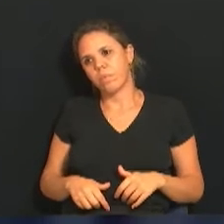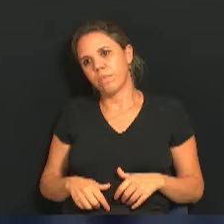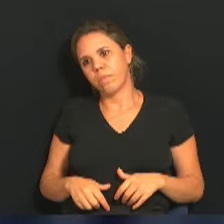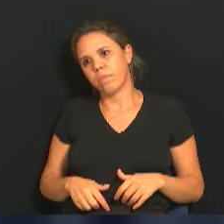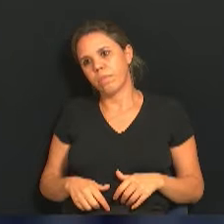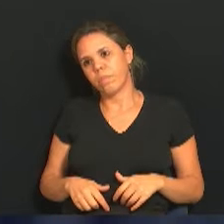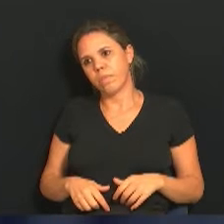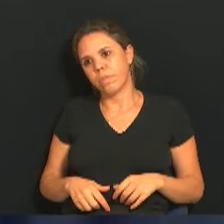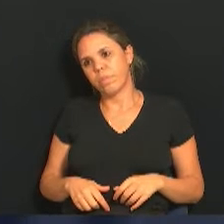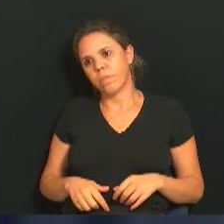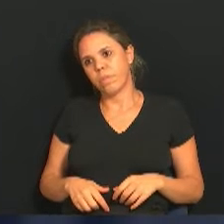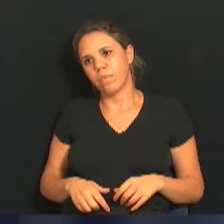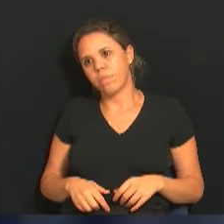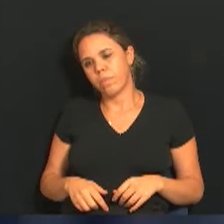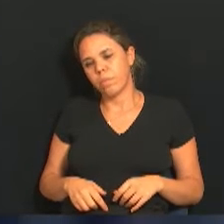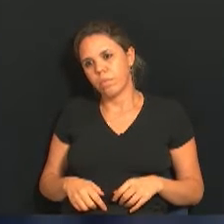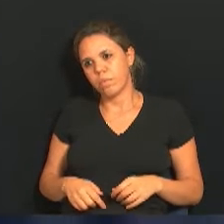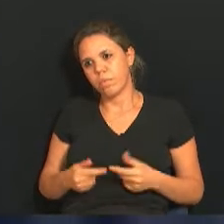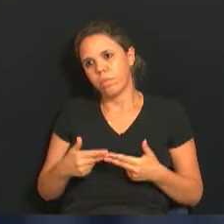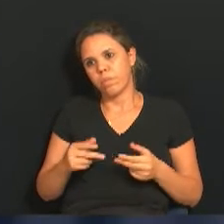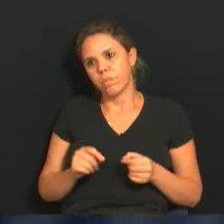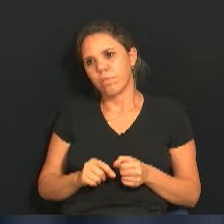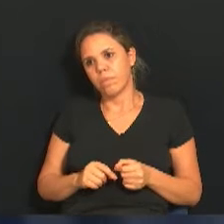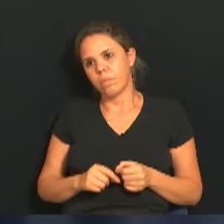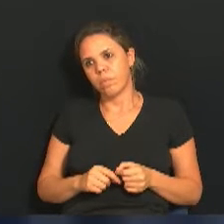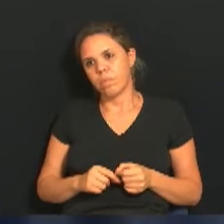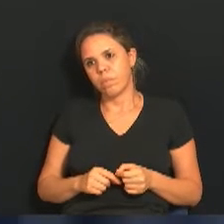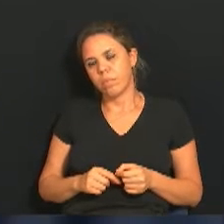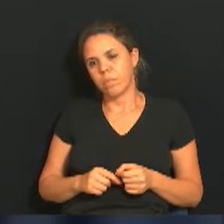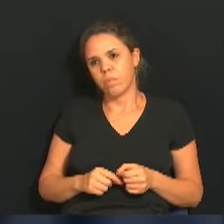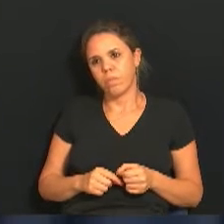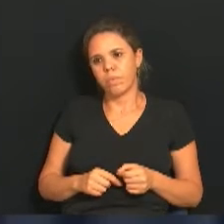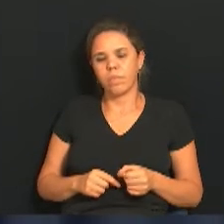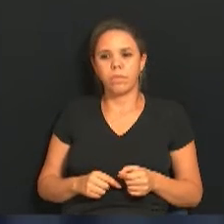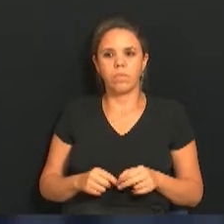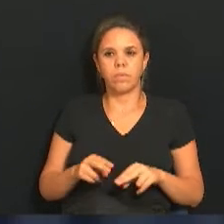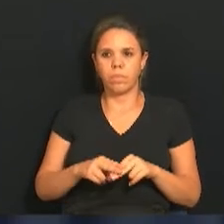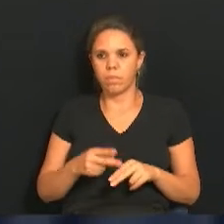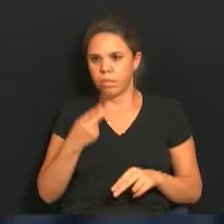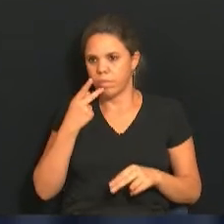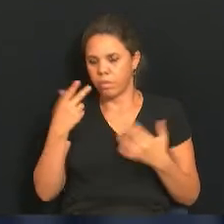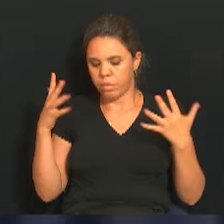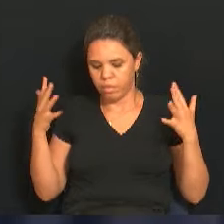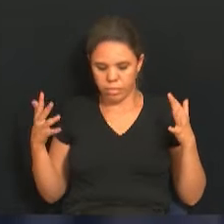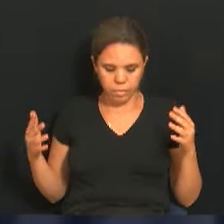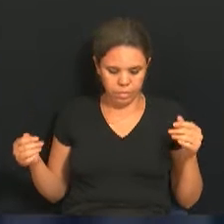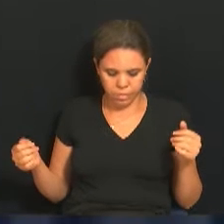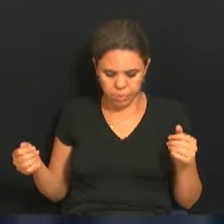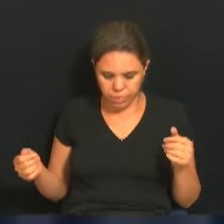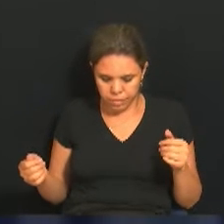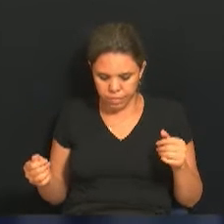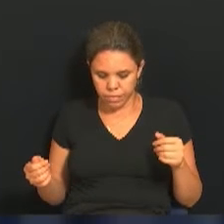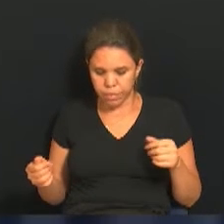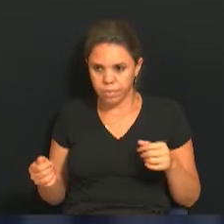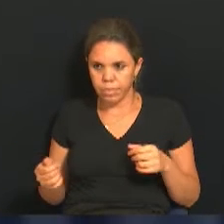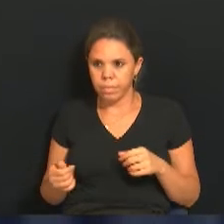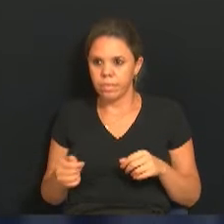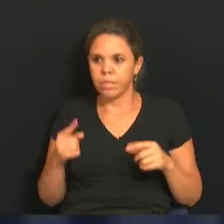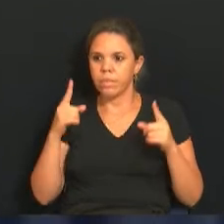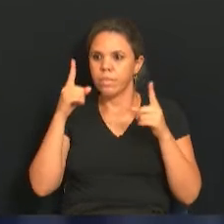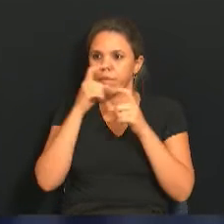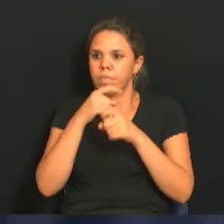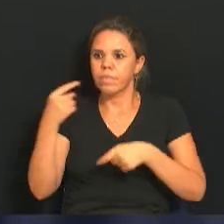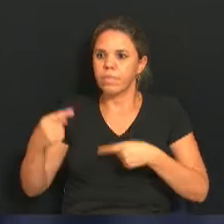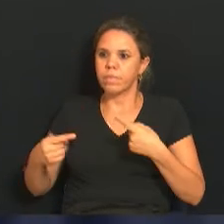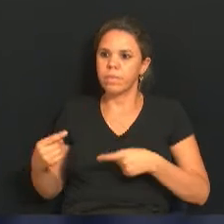estado. Então, tem coisas, Major, que por isso que eu te dou os parabéns, porque é um tema bem difícil de ser